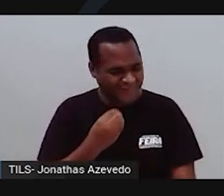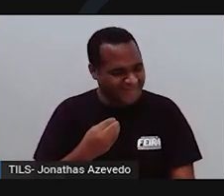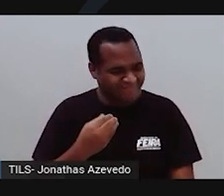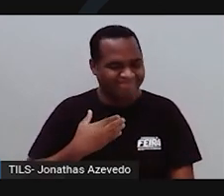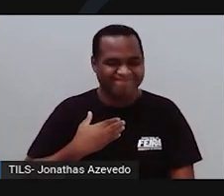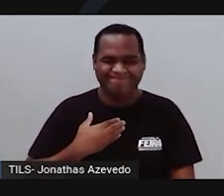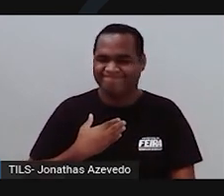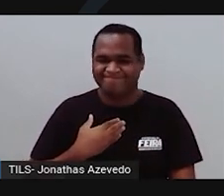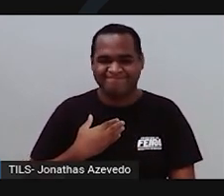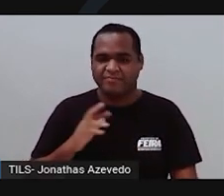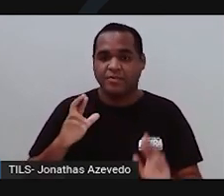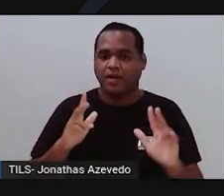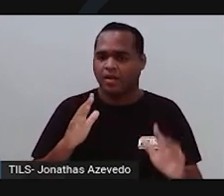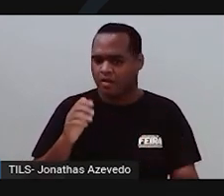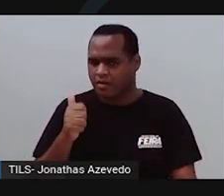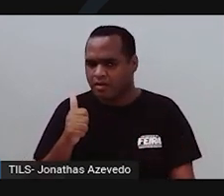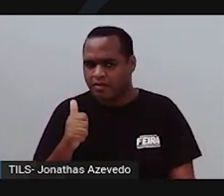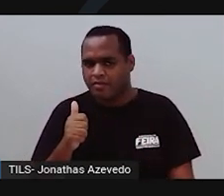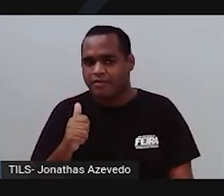interessante!